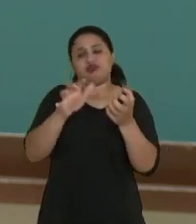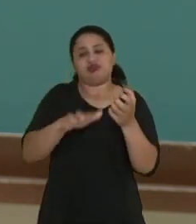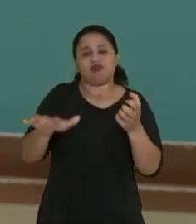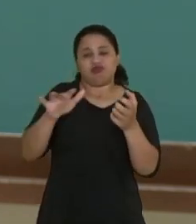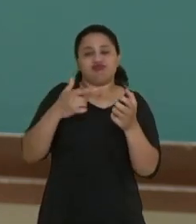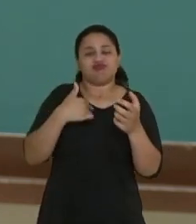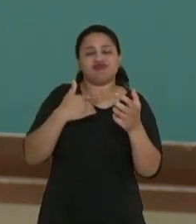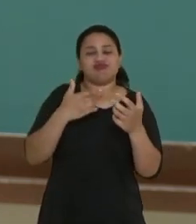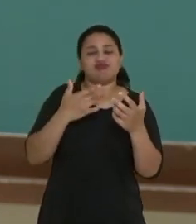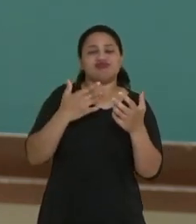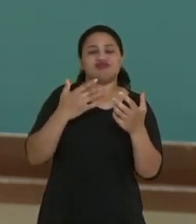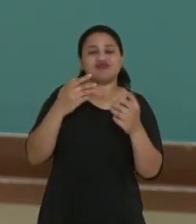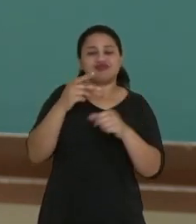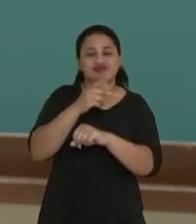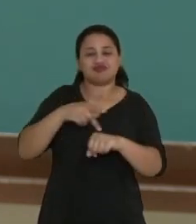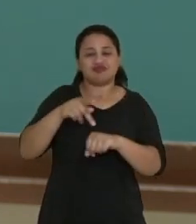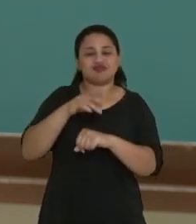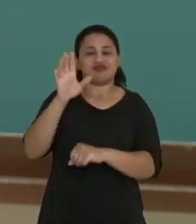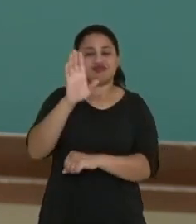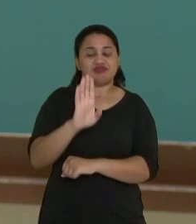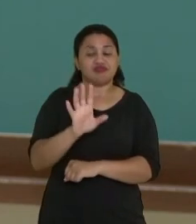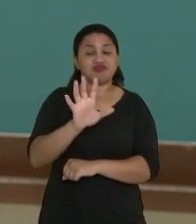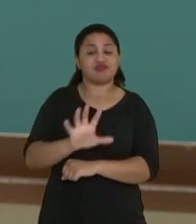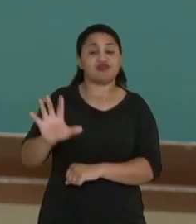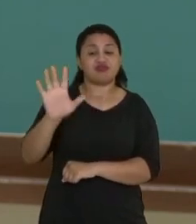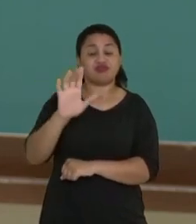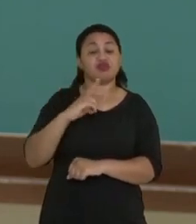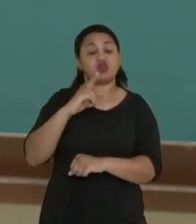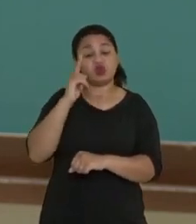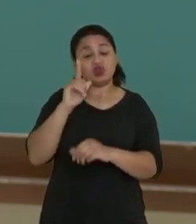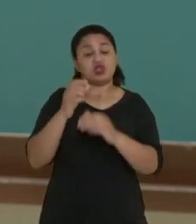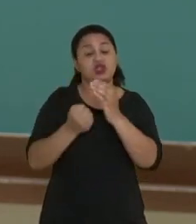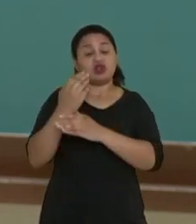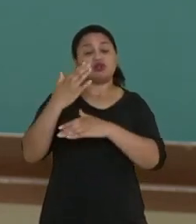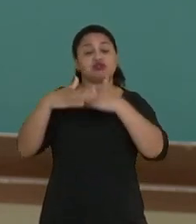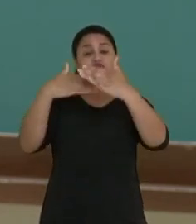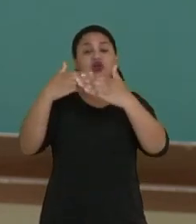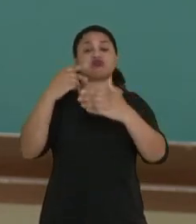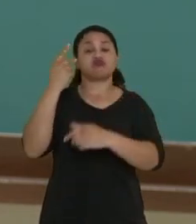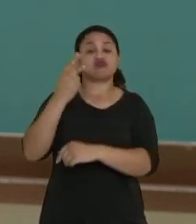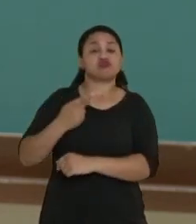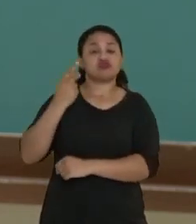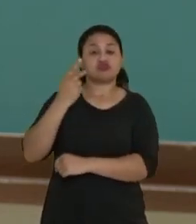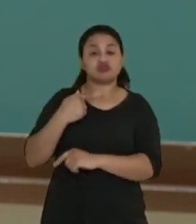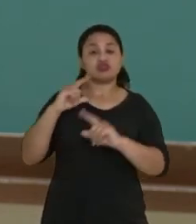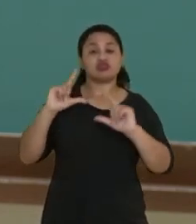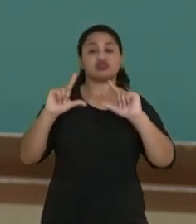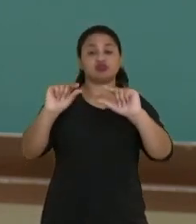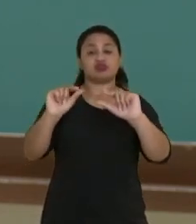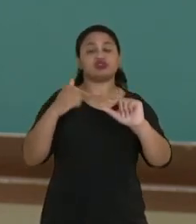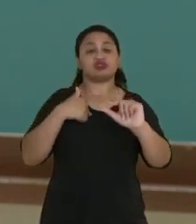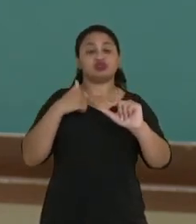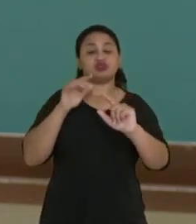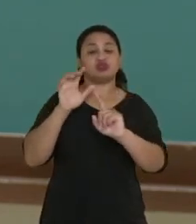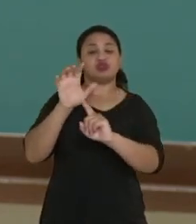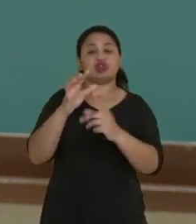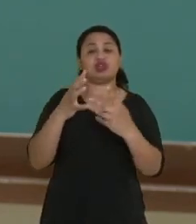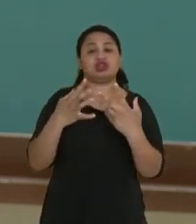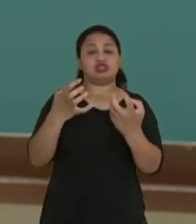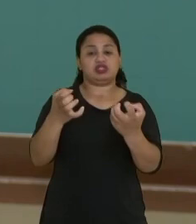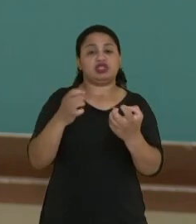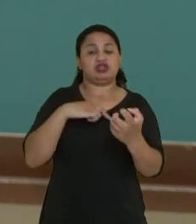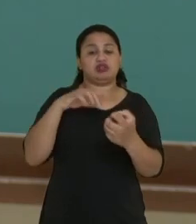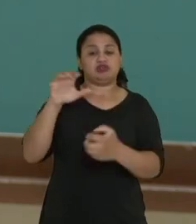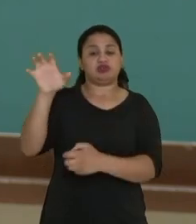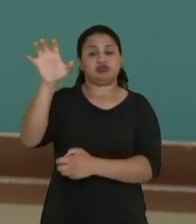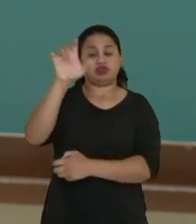áridas do país. Desenvolver políticas para minimizar o impacto das secas nessas regiões.